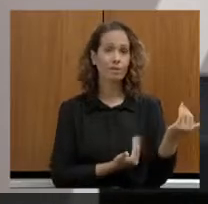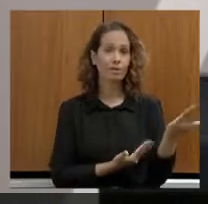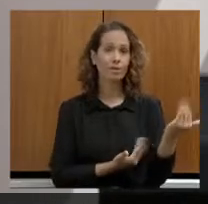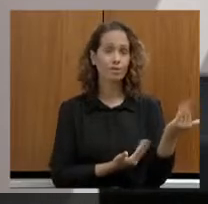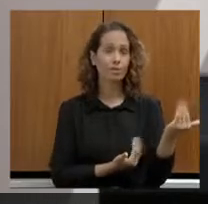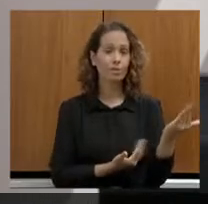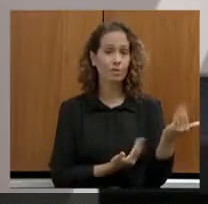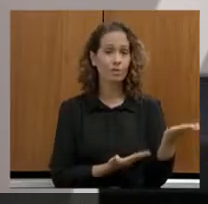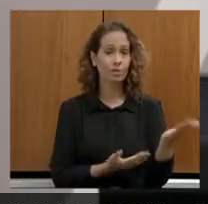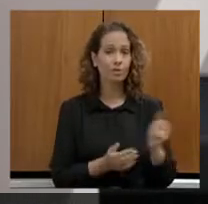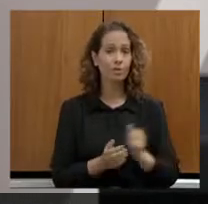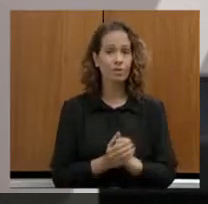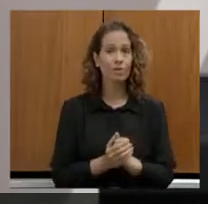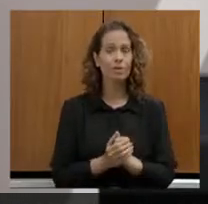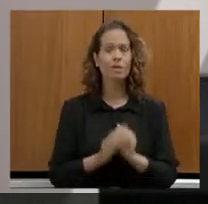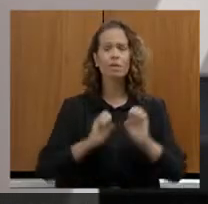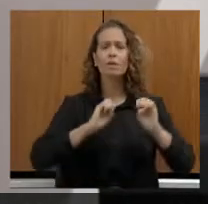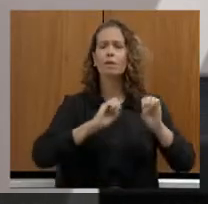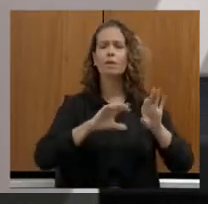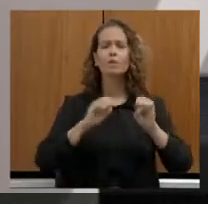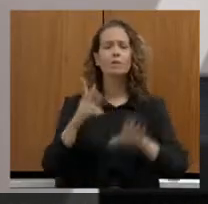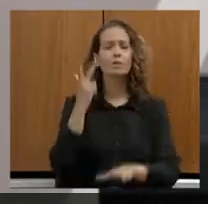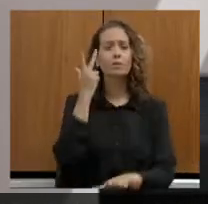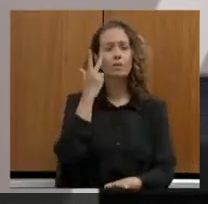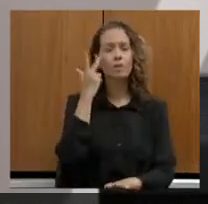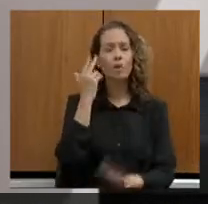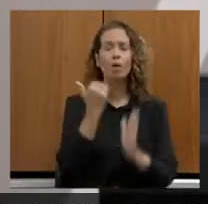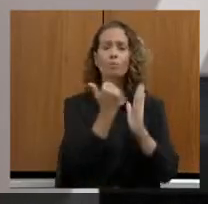ao ensino regular diminuísse